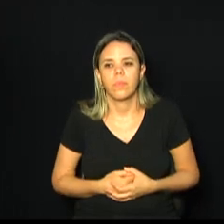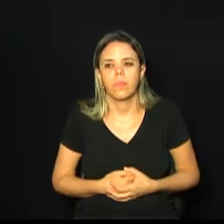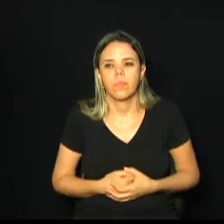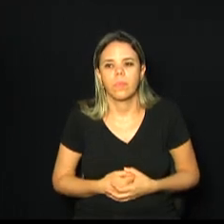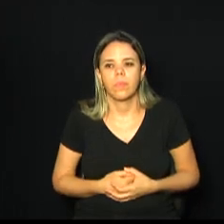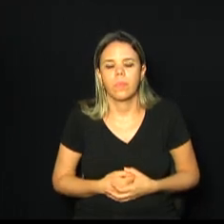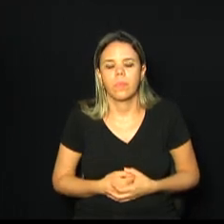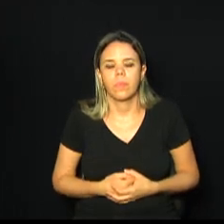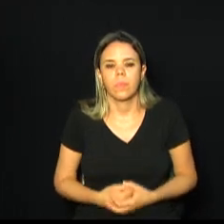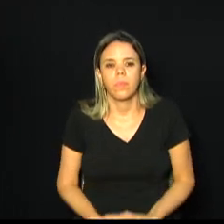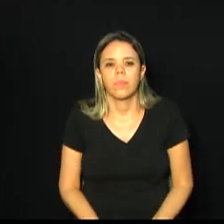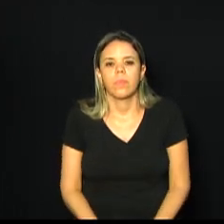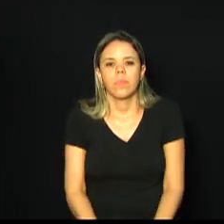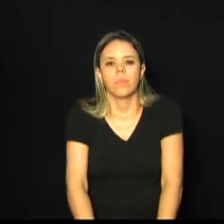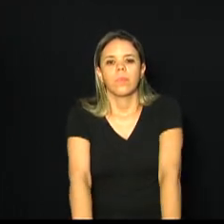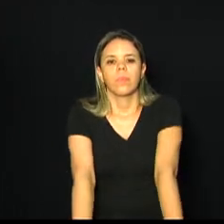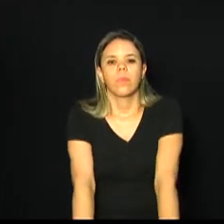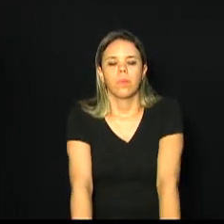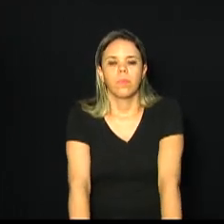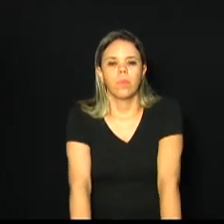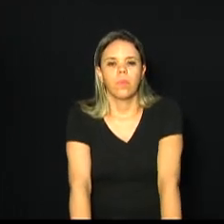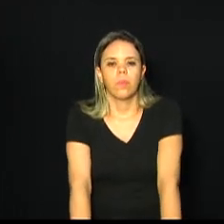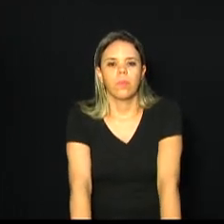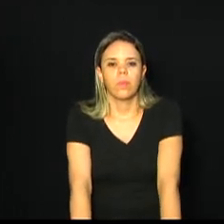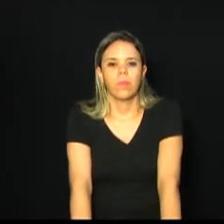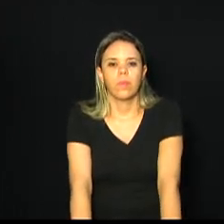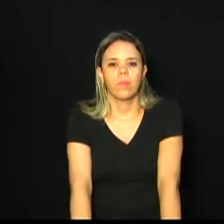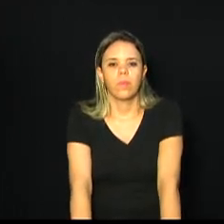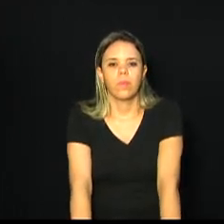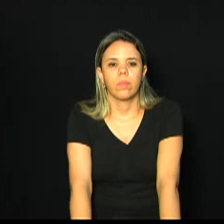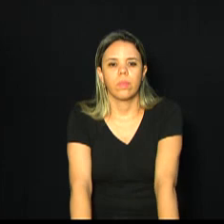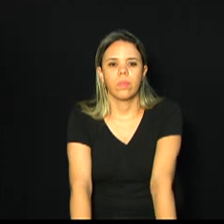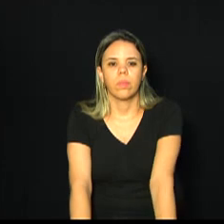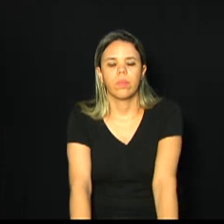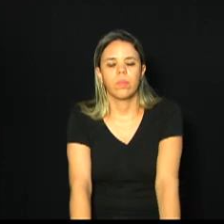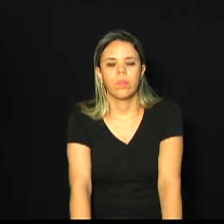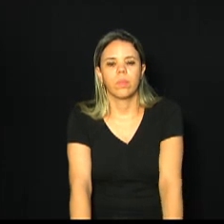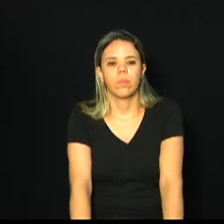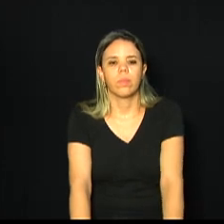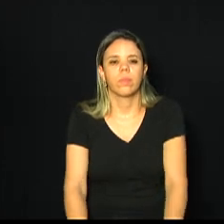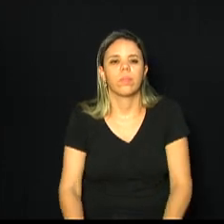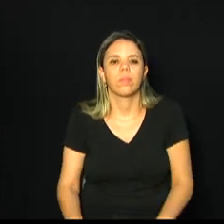Tem um texto bem grande. Com relação às ferramentas,